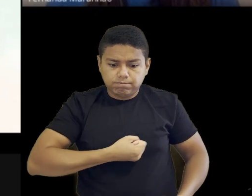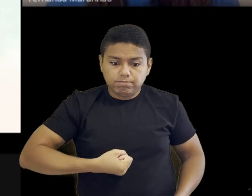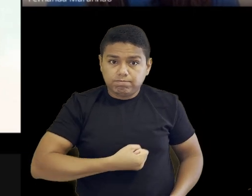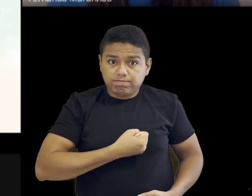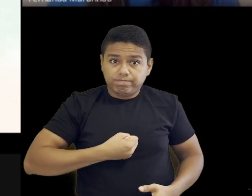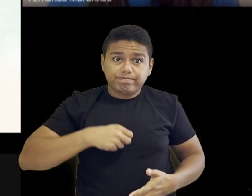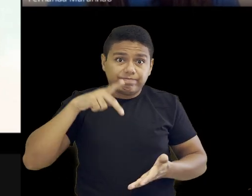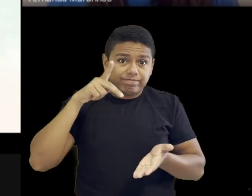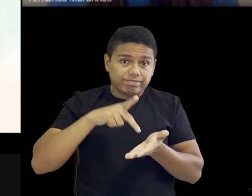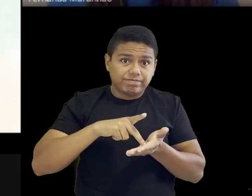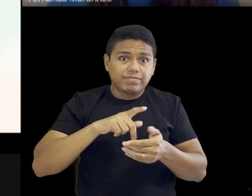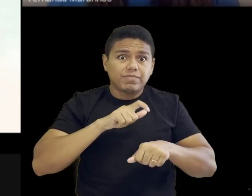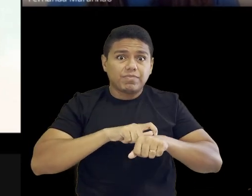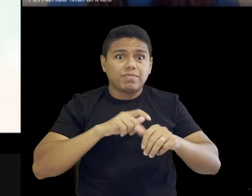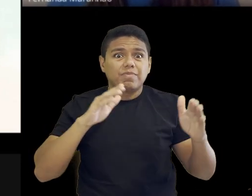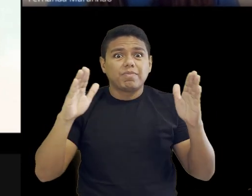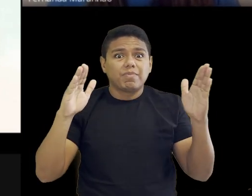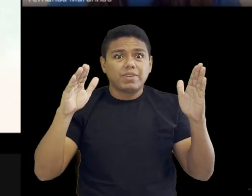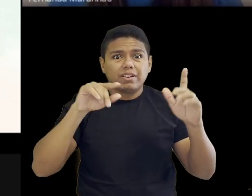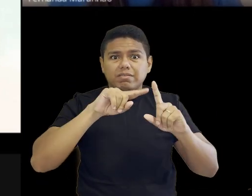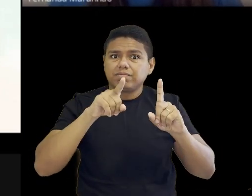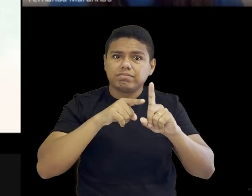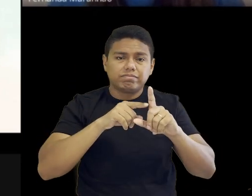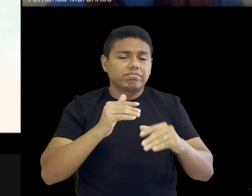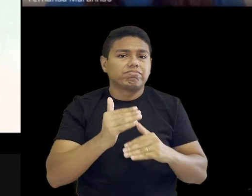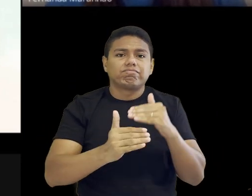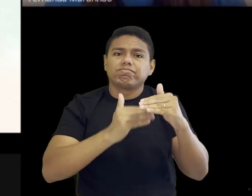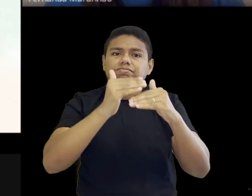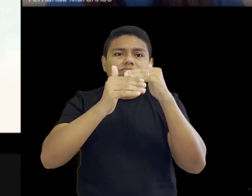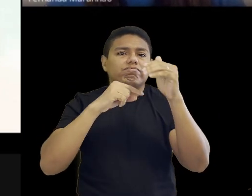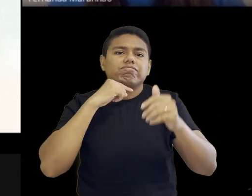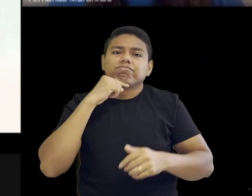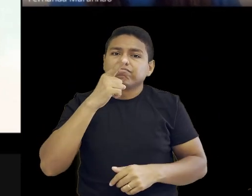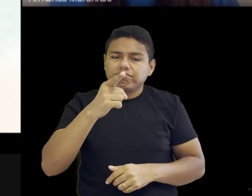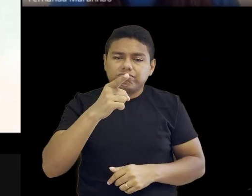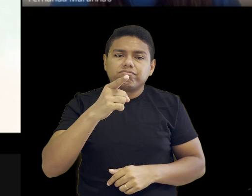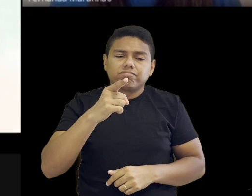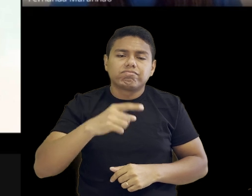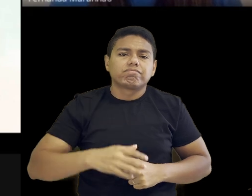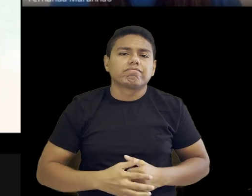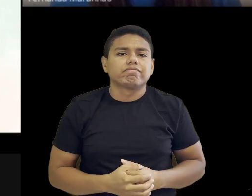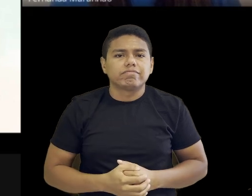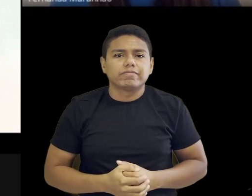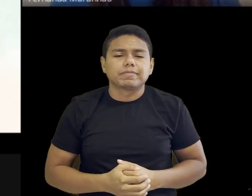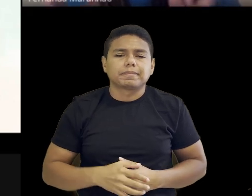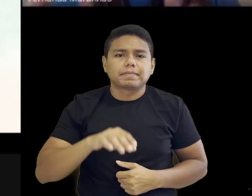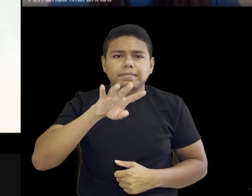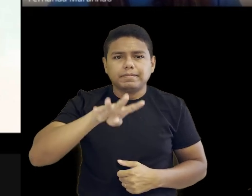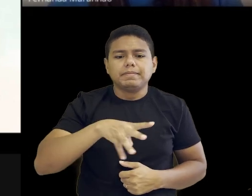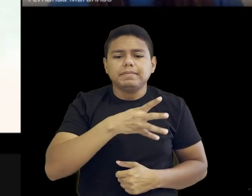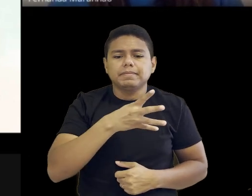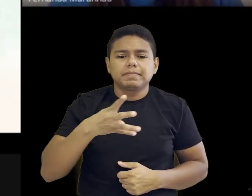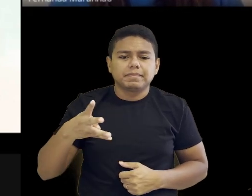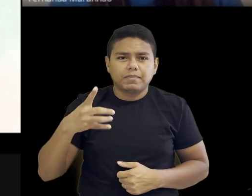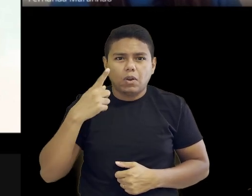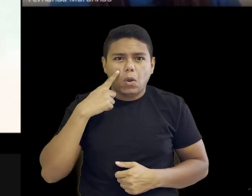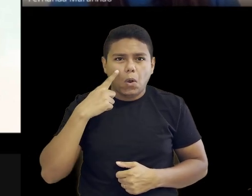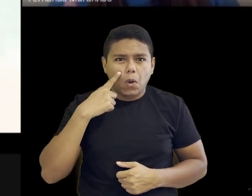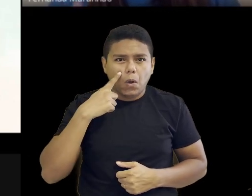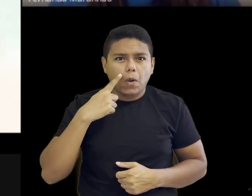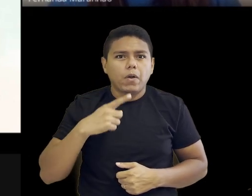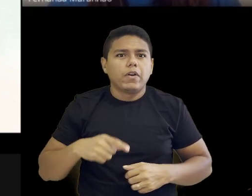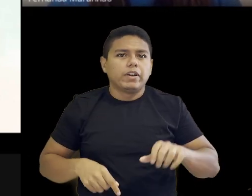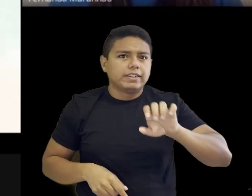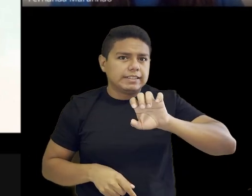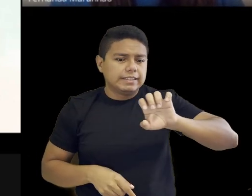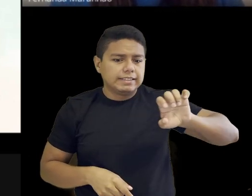os critérios ultrassonográficos definitivos de uma gestação não evolutiva. Então, na tabela